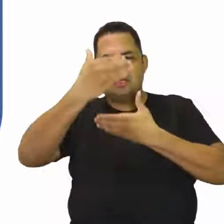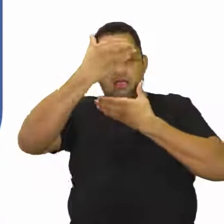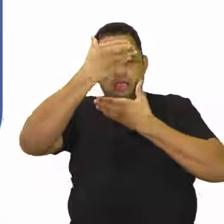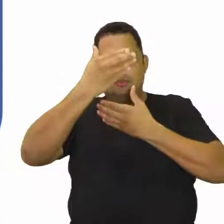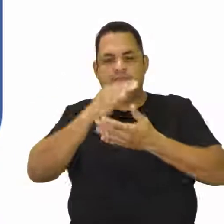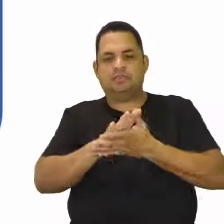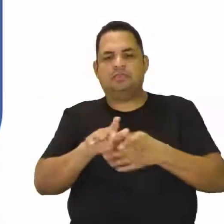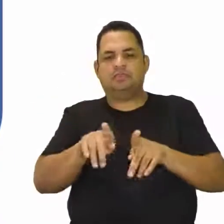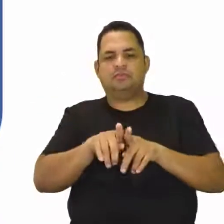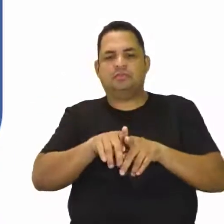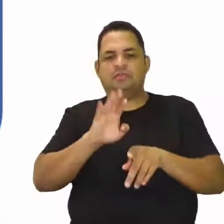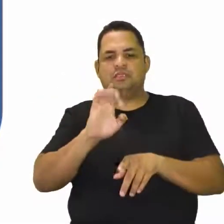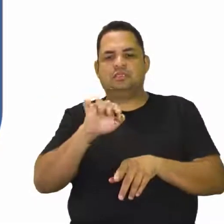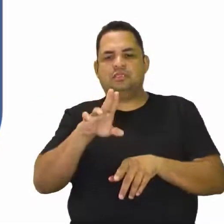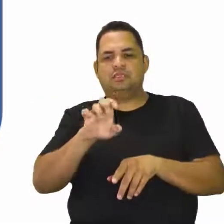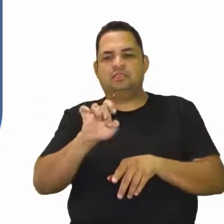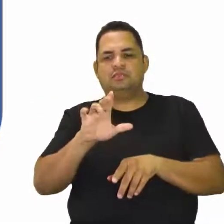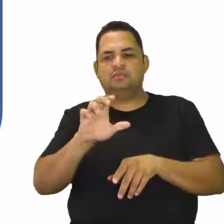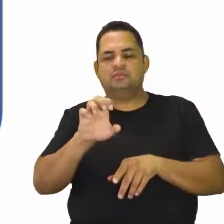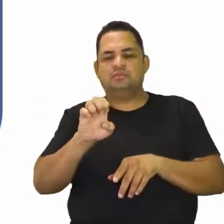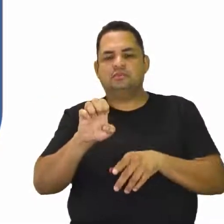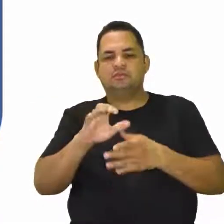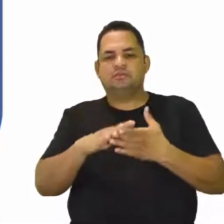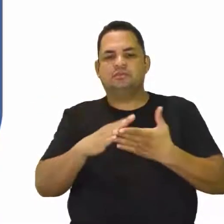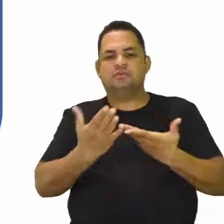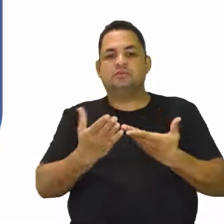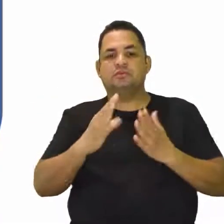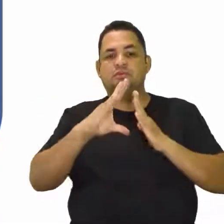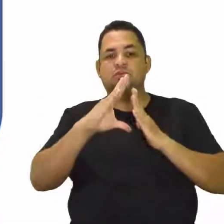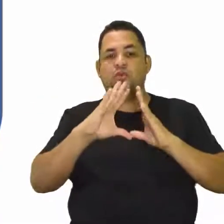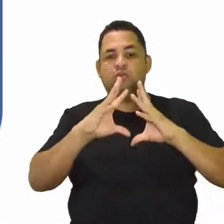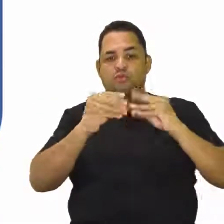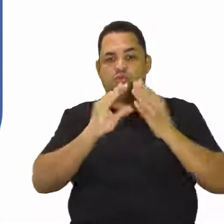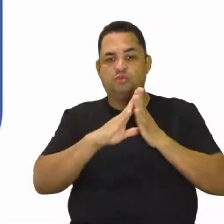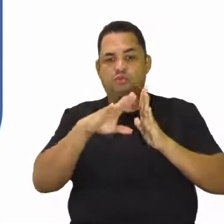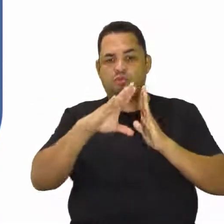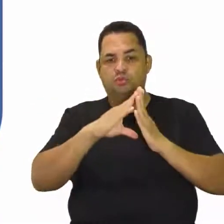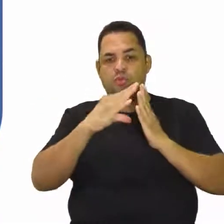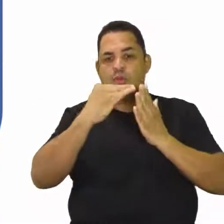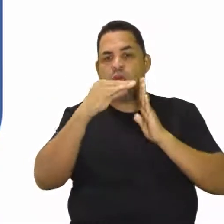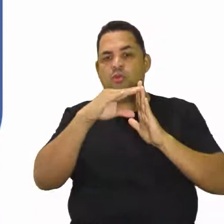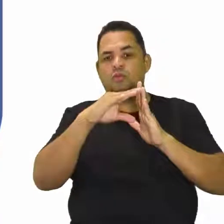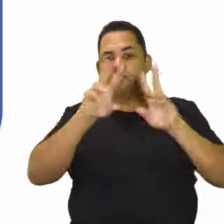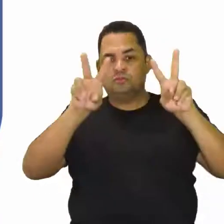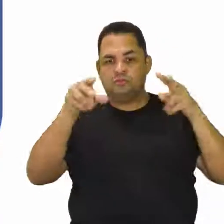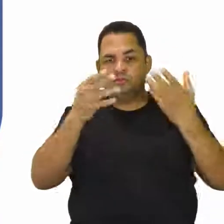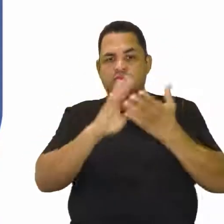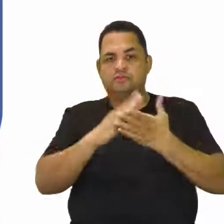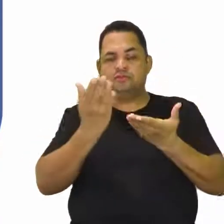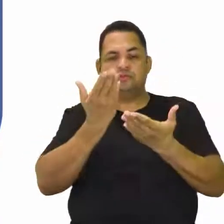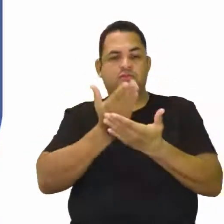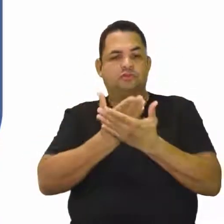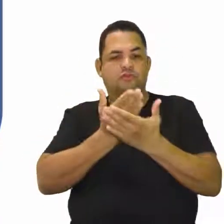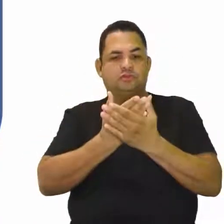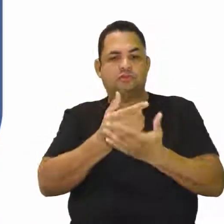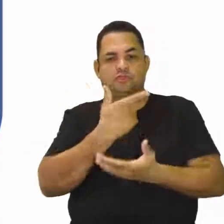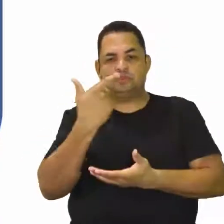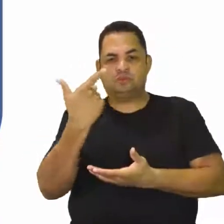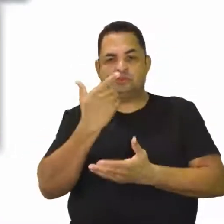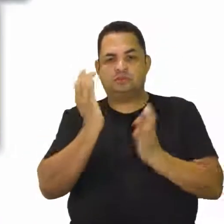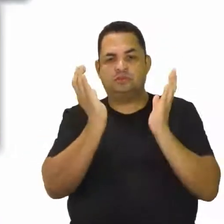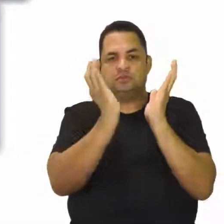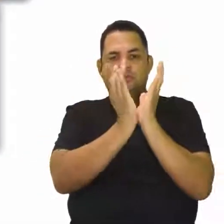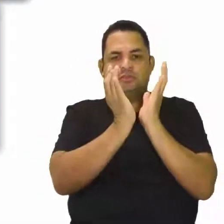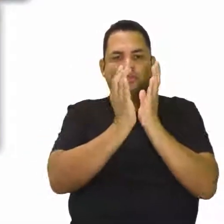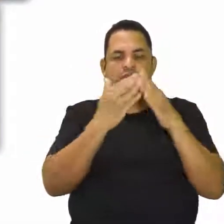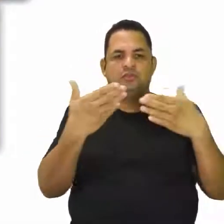árabe-israelense. Fechou? Tudo aí são assuntos que nós veremos na segunda unidade. Tá bom?